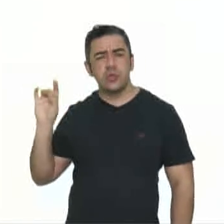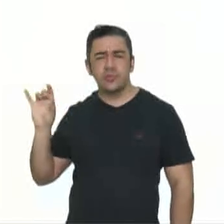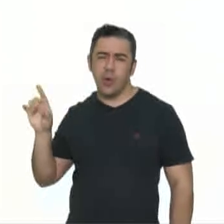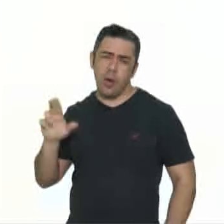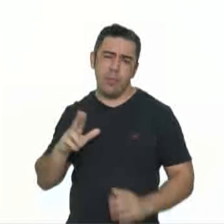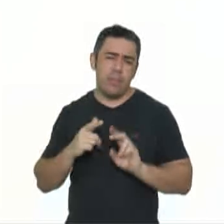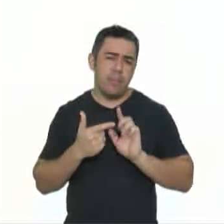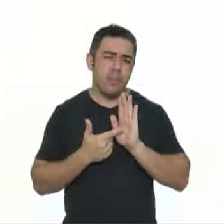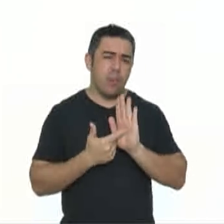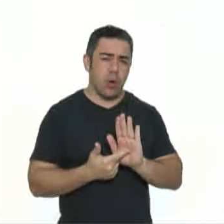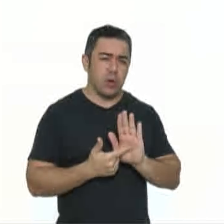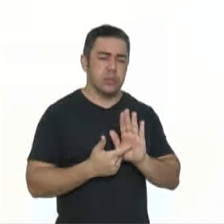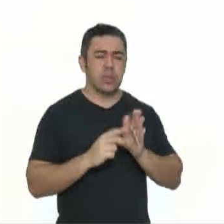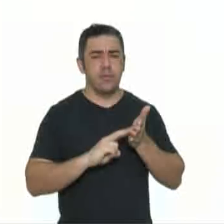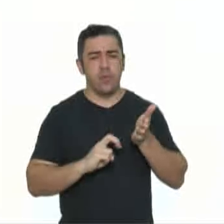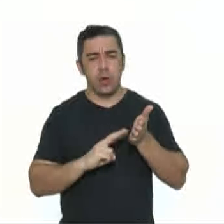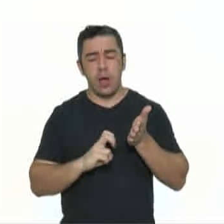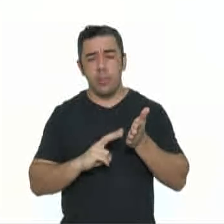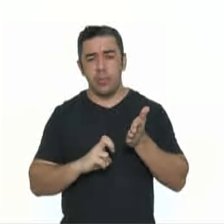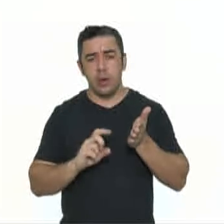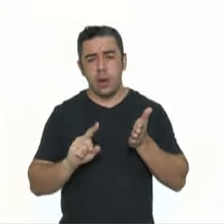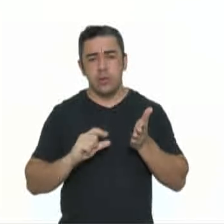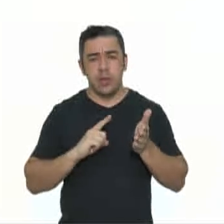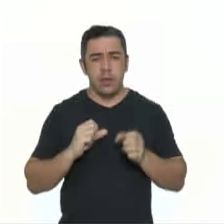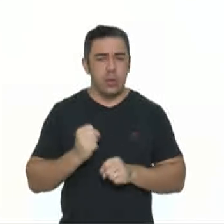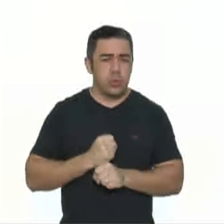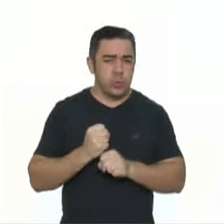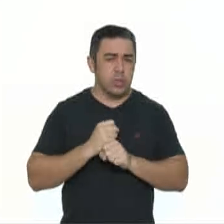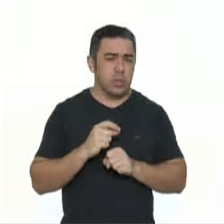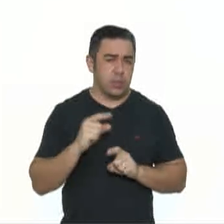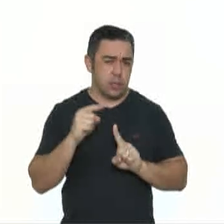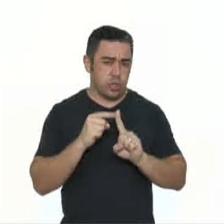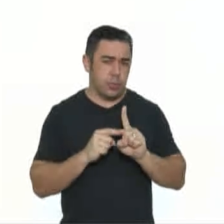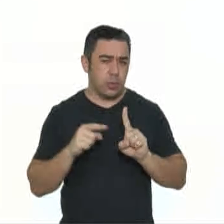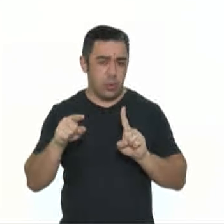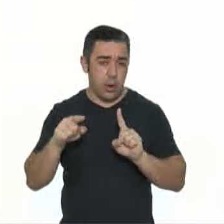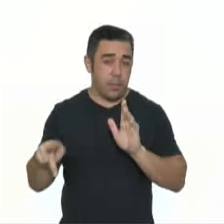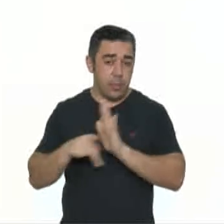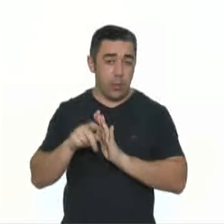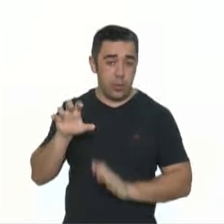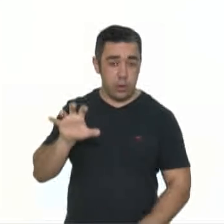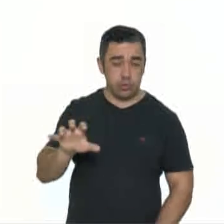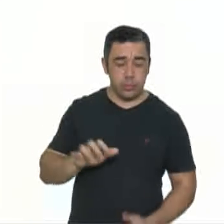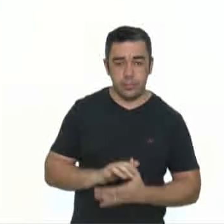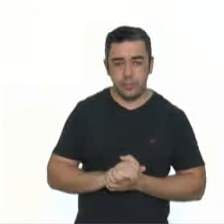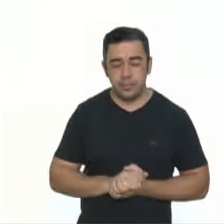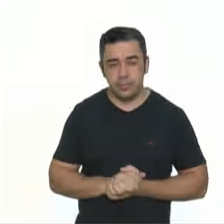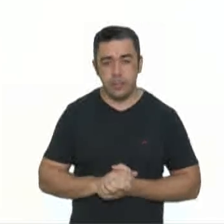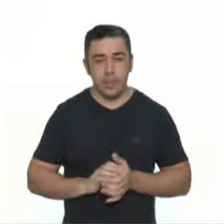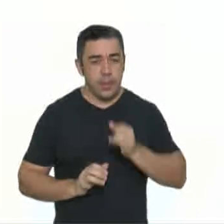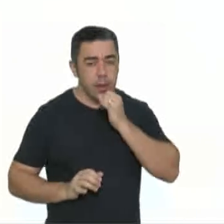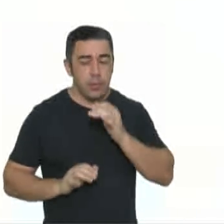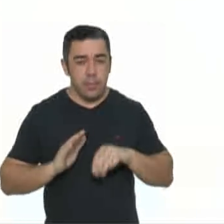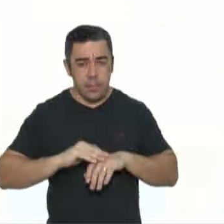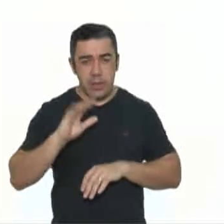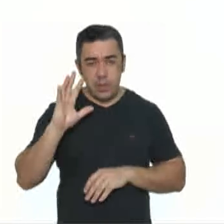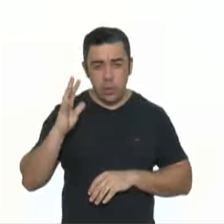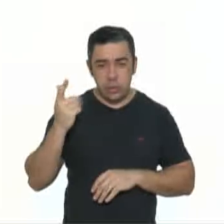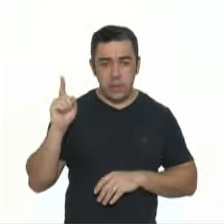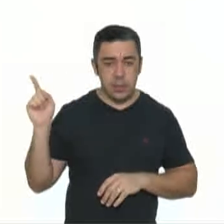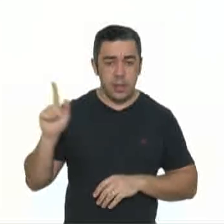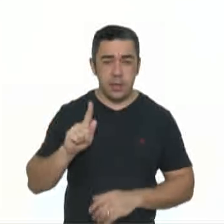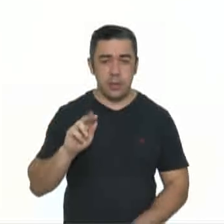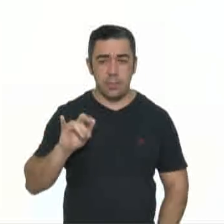texto com vocabulário e construções típicas de suas regiões. Ou como no caso mais radical de